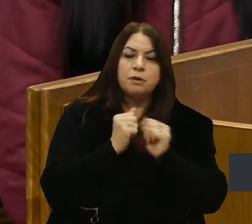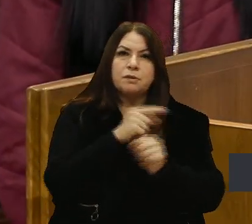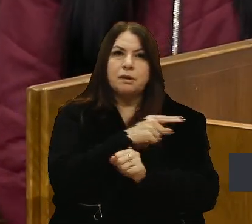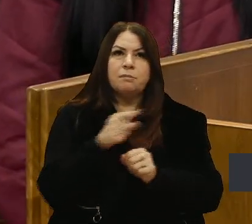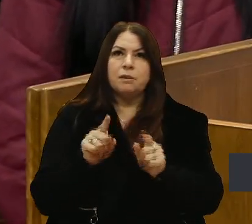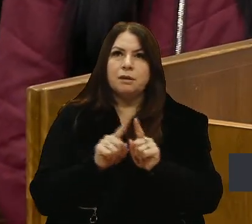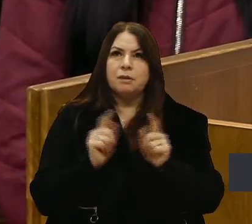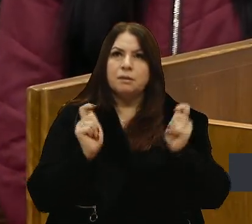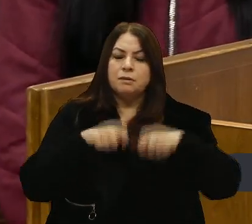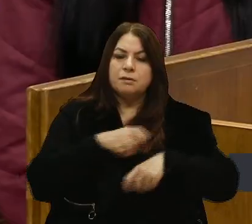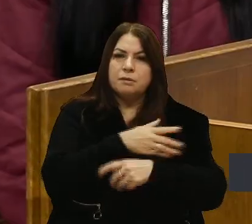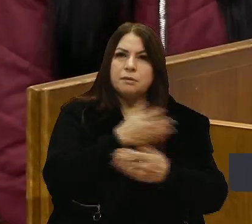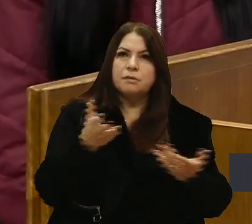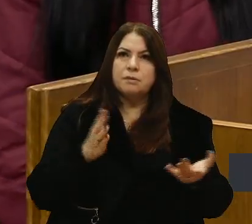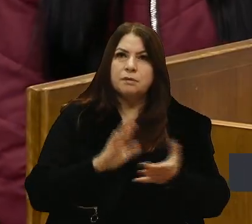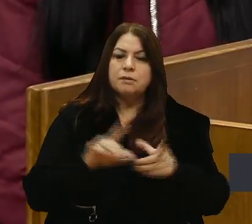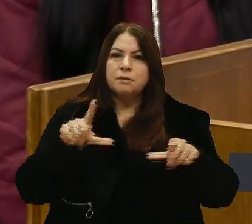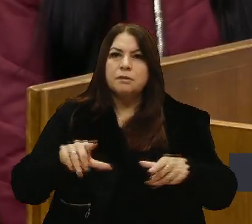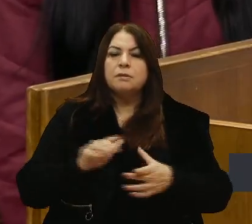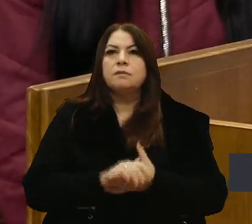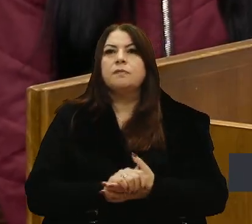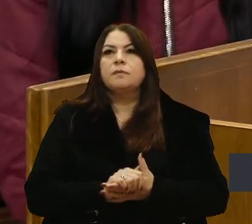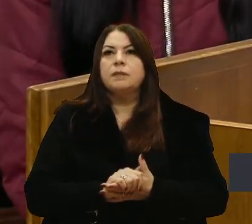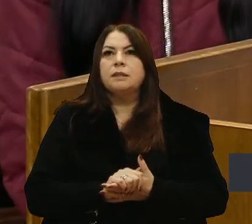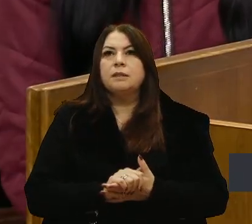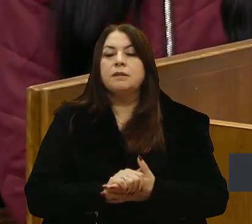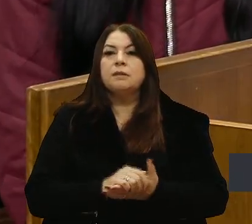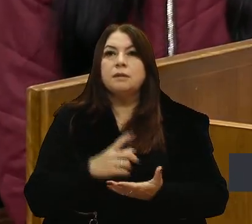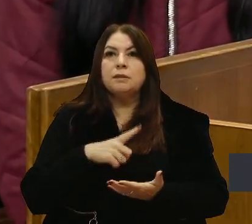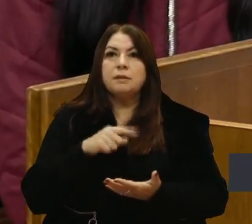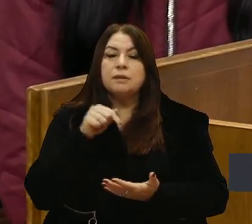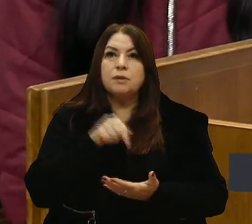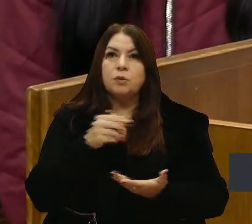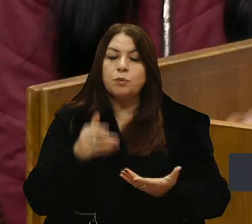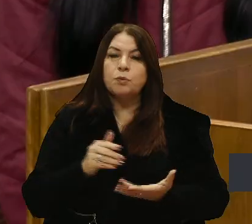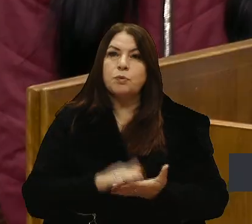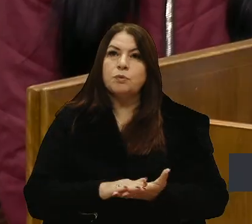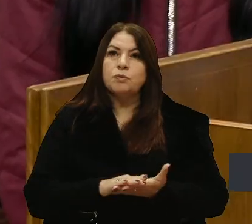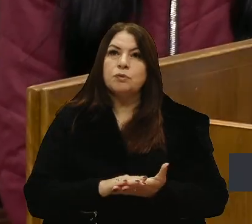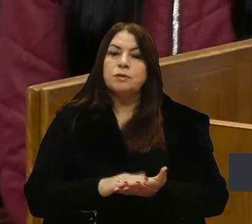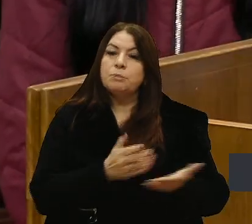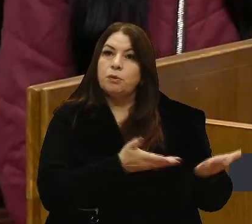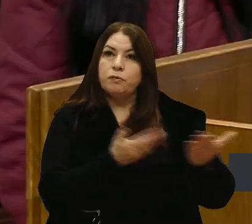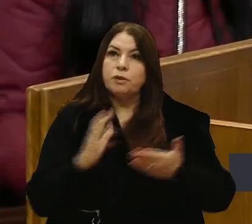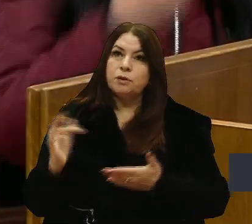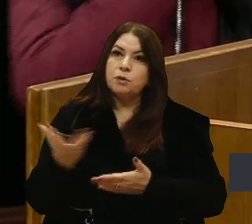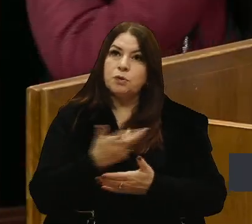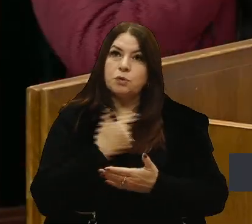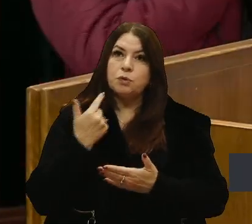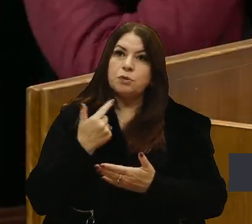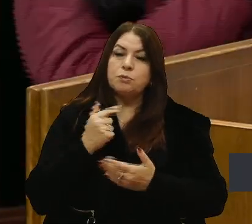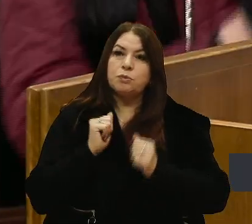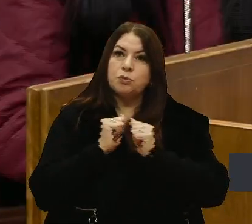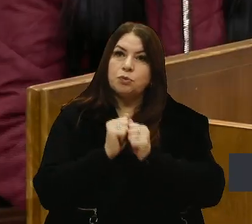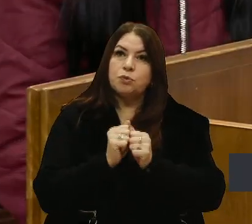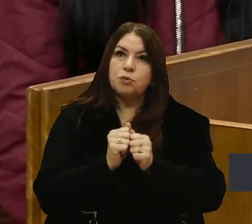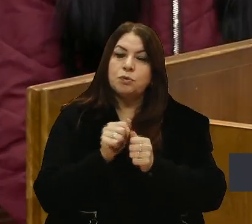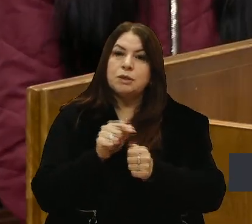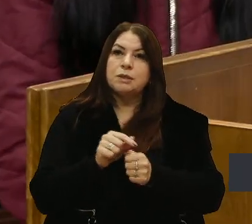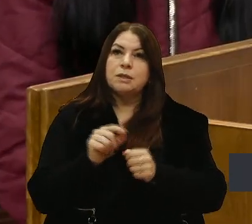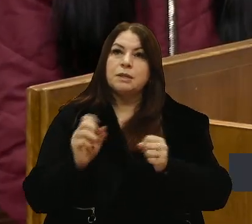possível ofertar esse espaço, né? E a gente está aqui hoje para convidar todos vocês para estarem conosco